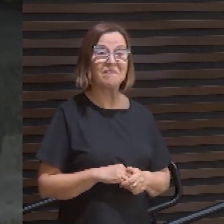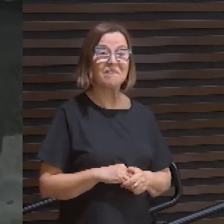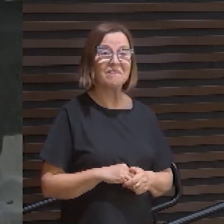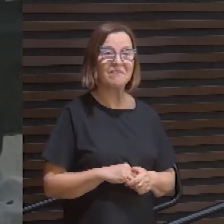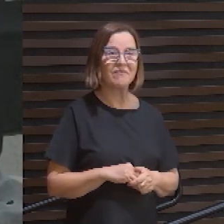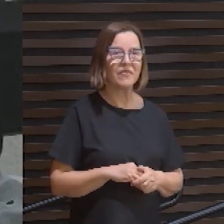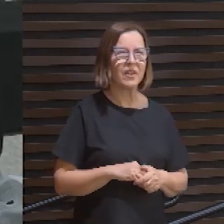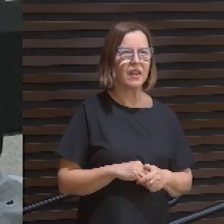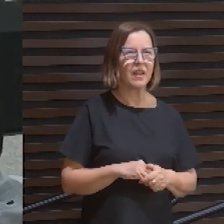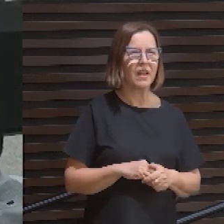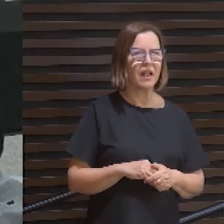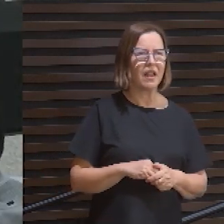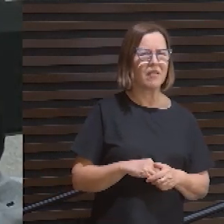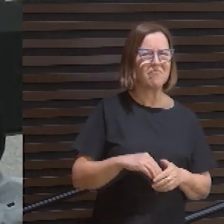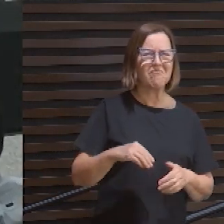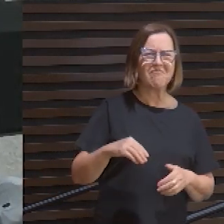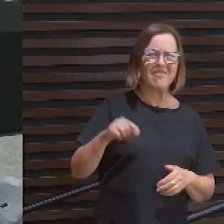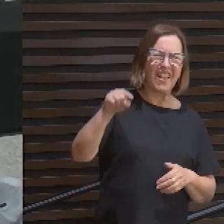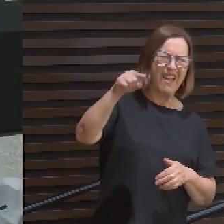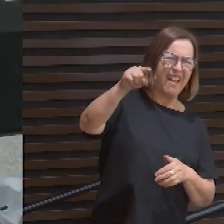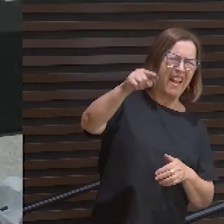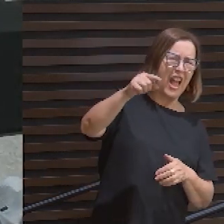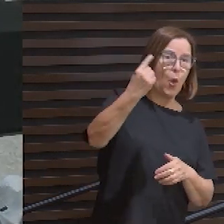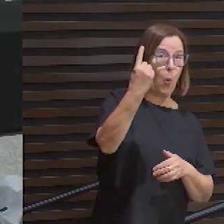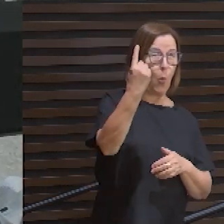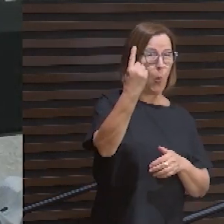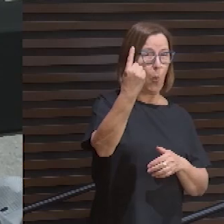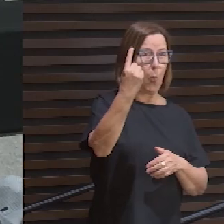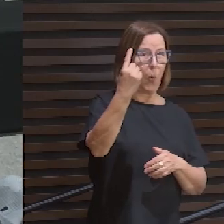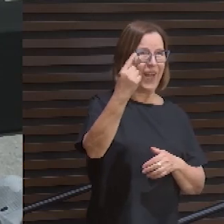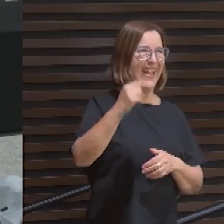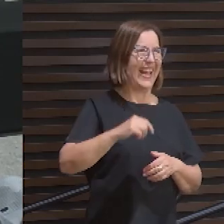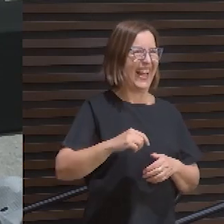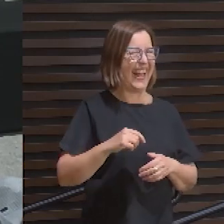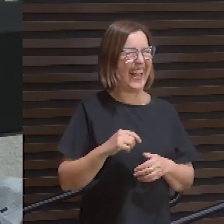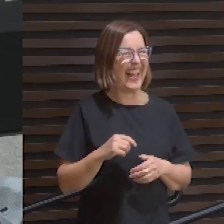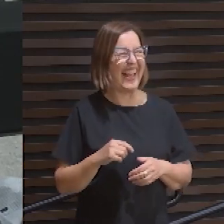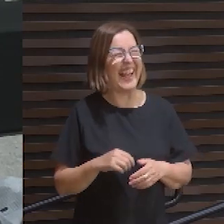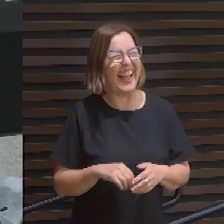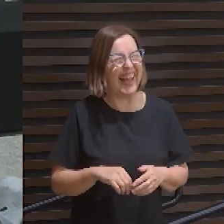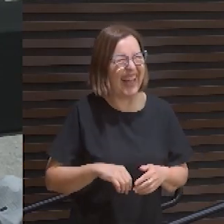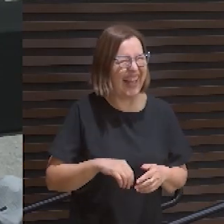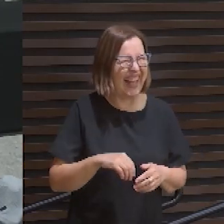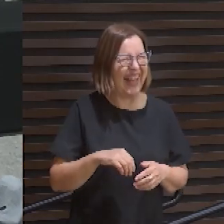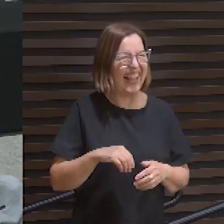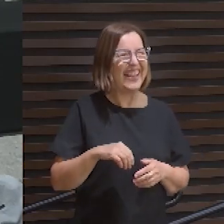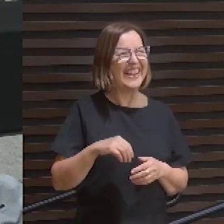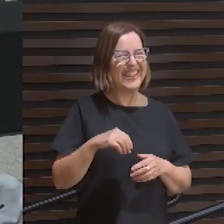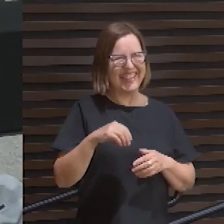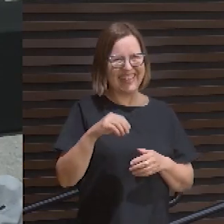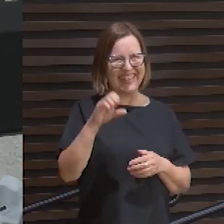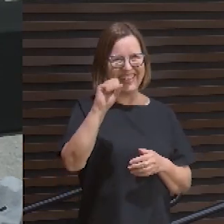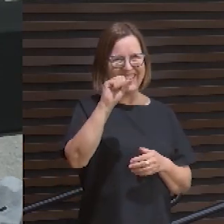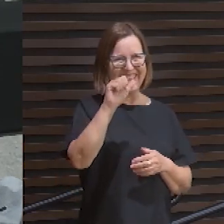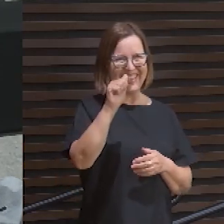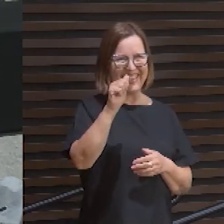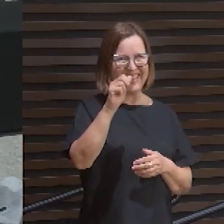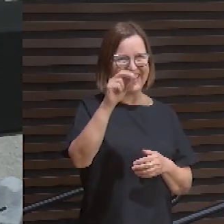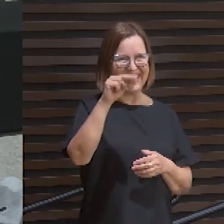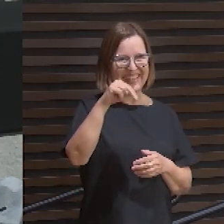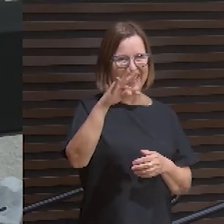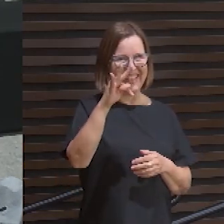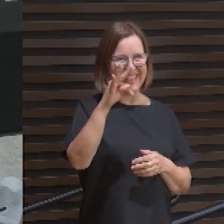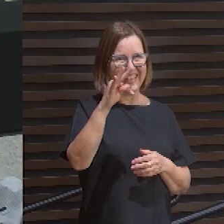Lá atrás eu tive um, que por sinal é o Santão, ele levantou a mão. Mas